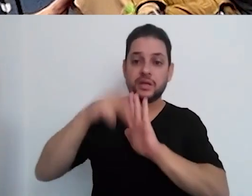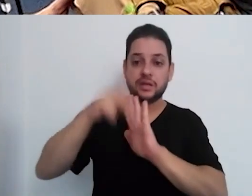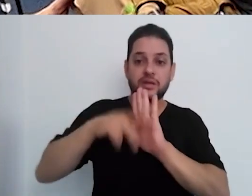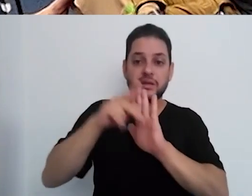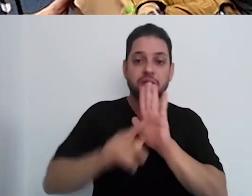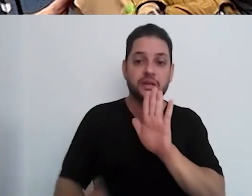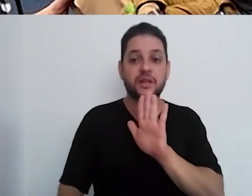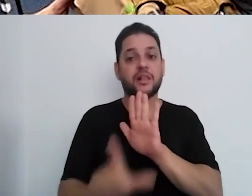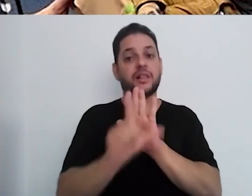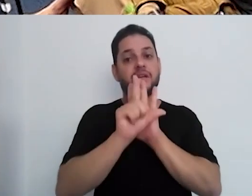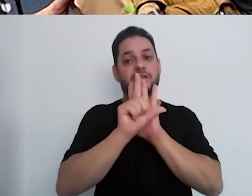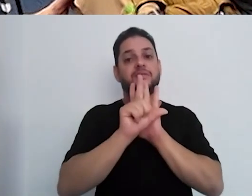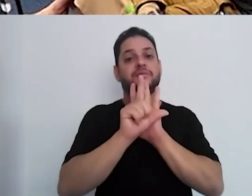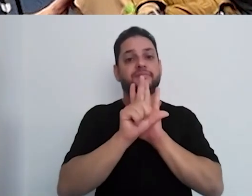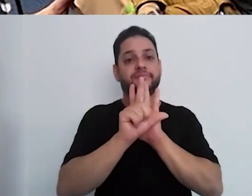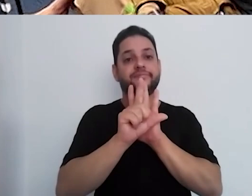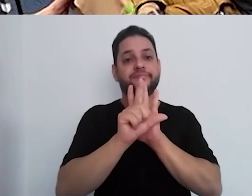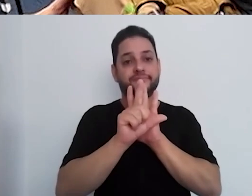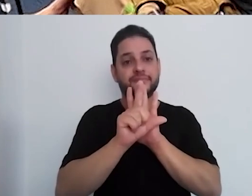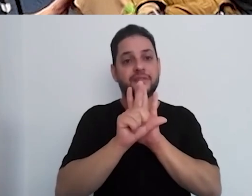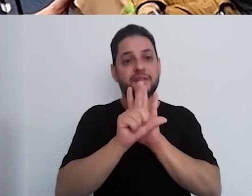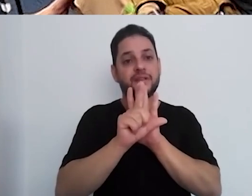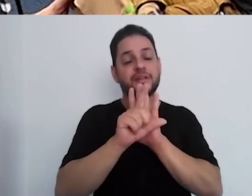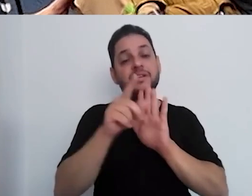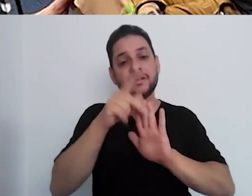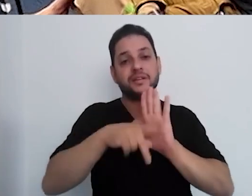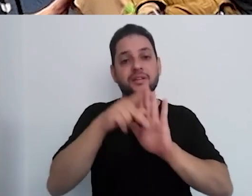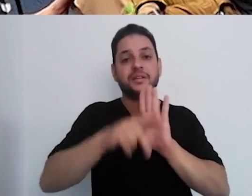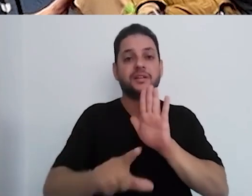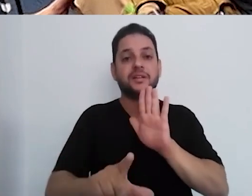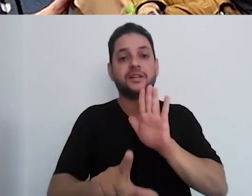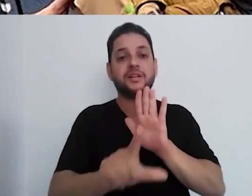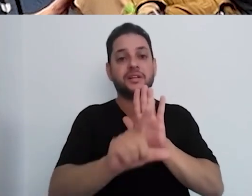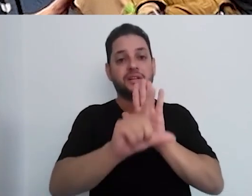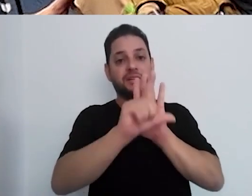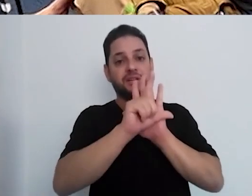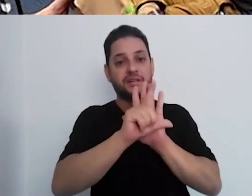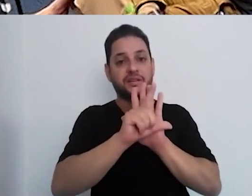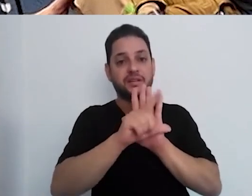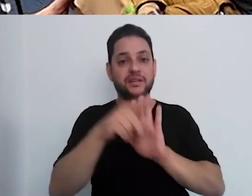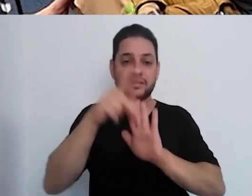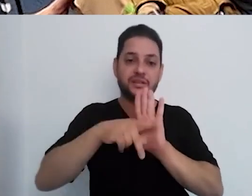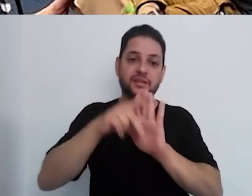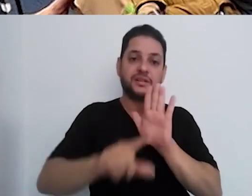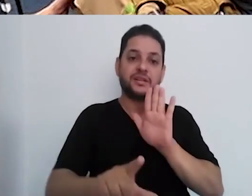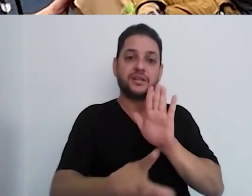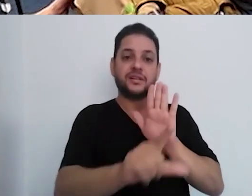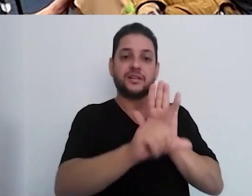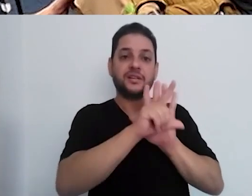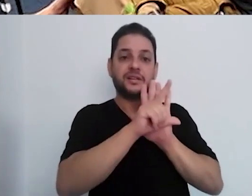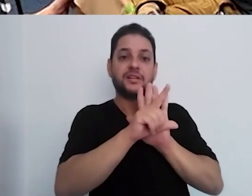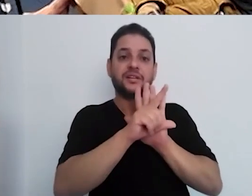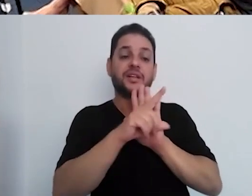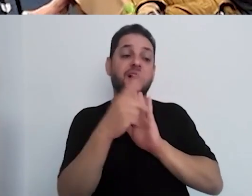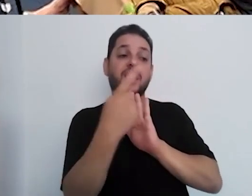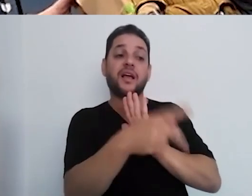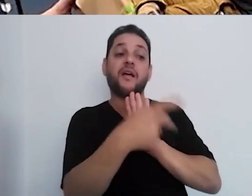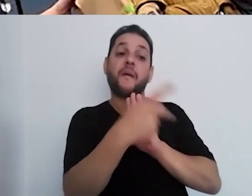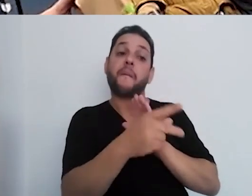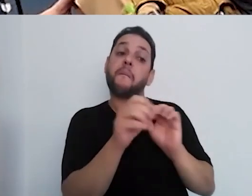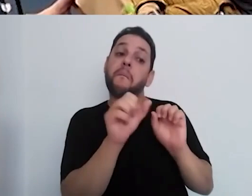sentido. O projeto de lei é até engraçado, porque ele fala assim, a lei, nunca vi assim, o artigo da lei, a suposta prática,